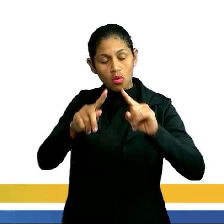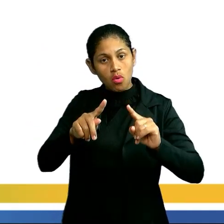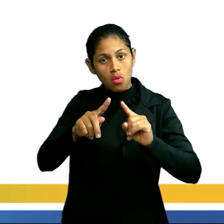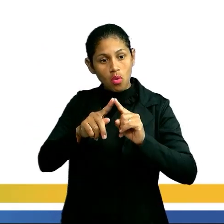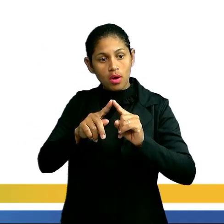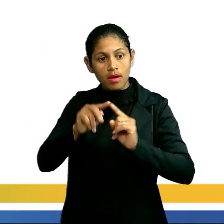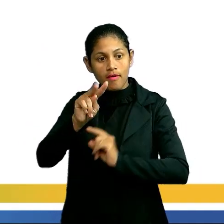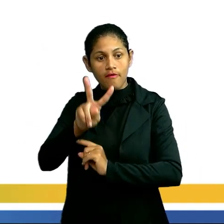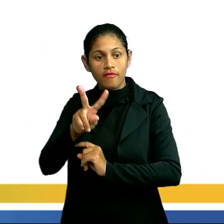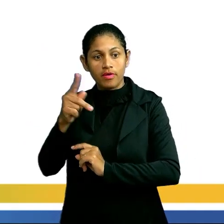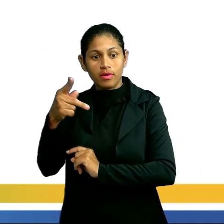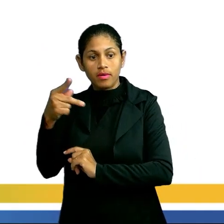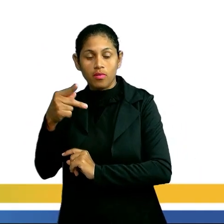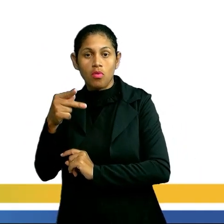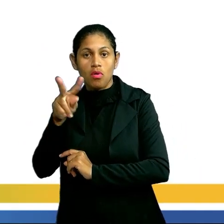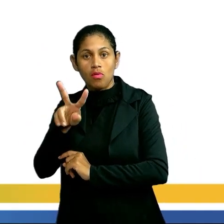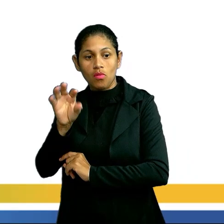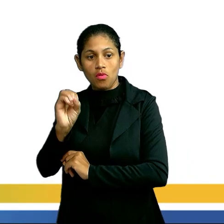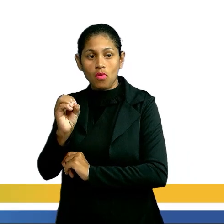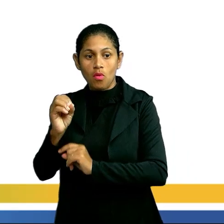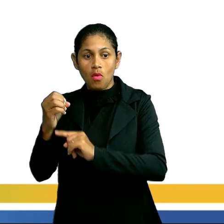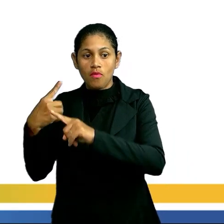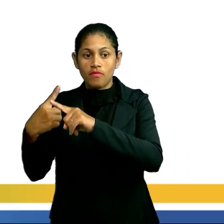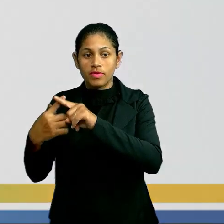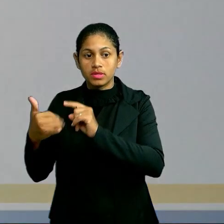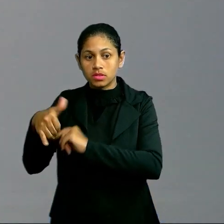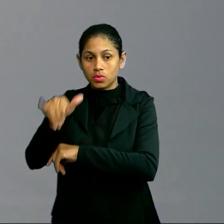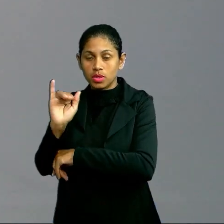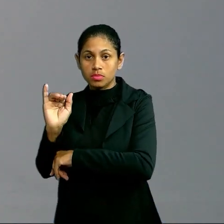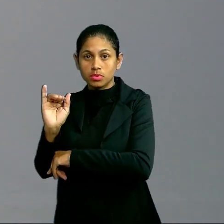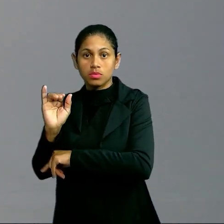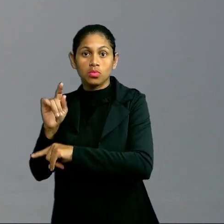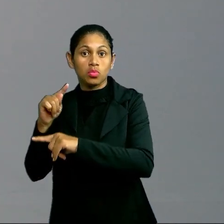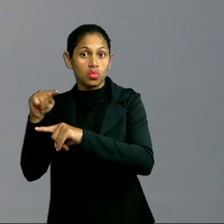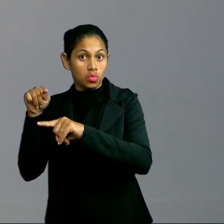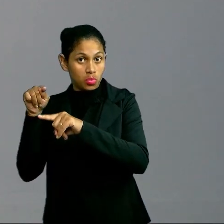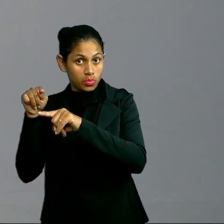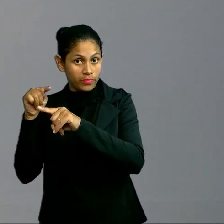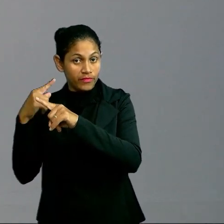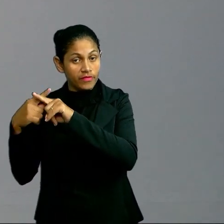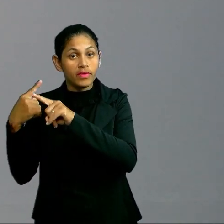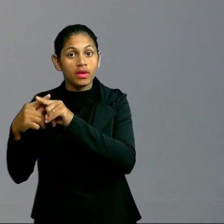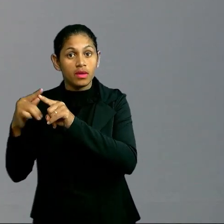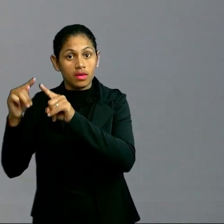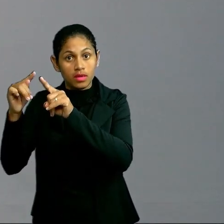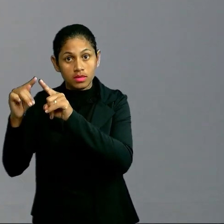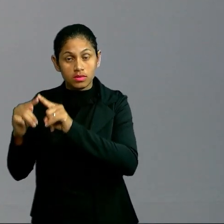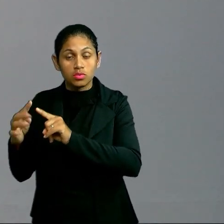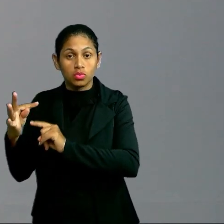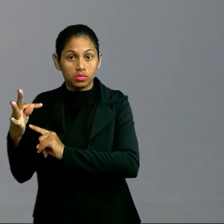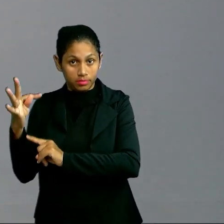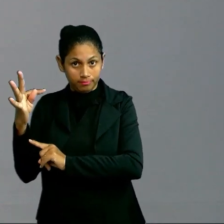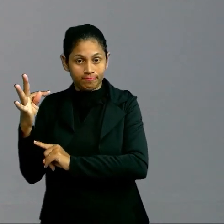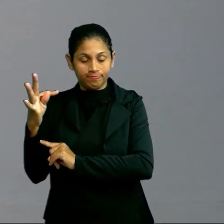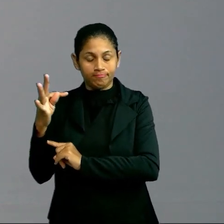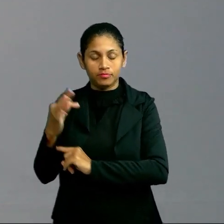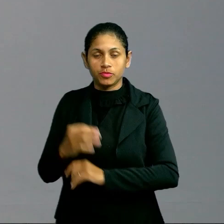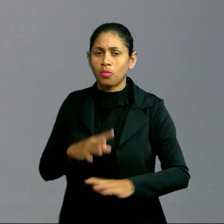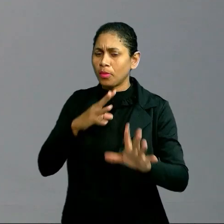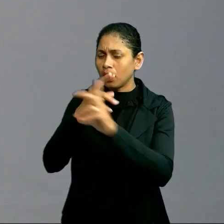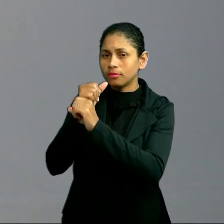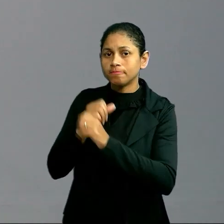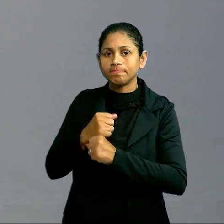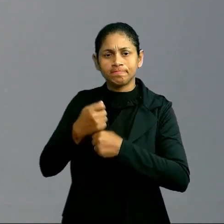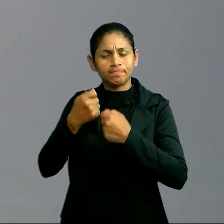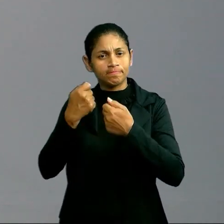volumétrica, vezes a variação de temperatura. Então, para que possamos utilizar e calcular a dilatação de um determinado sólido,